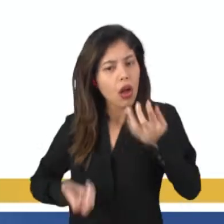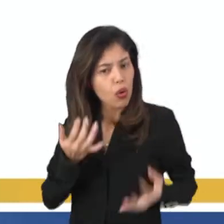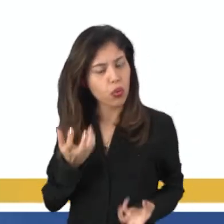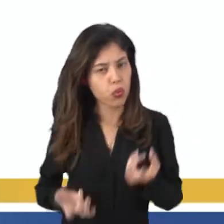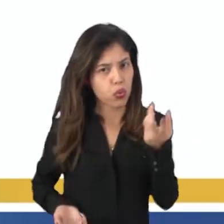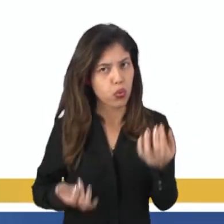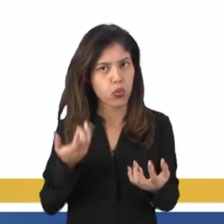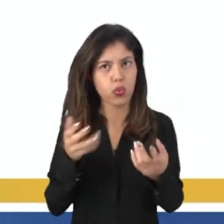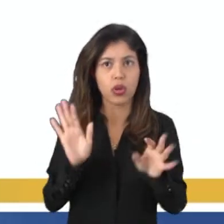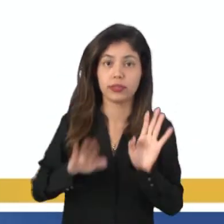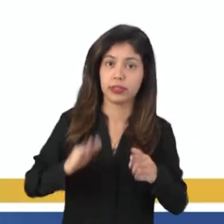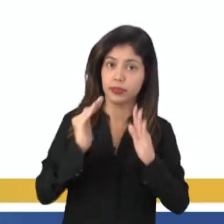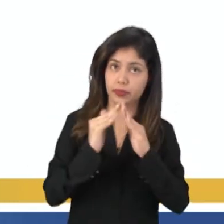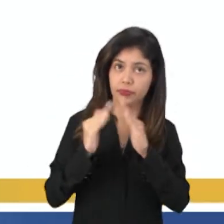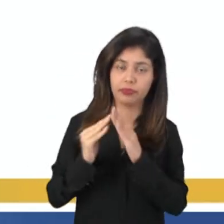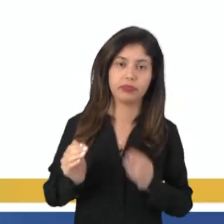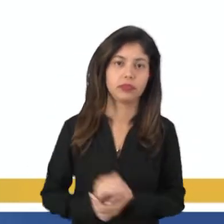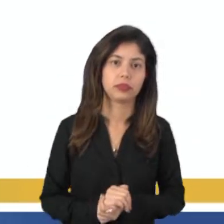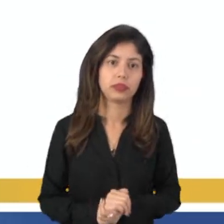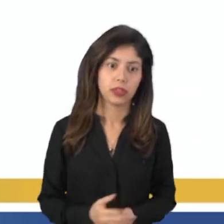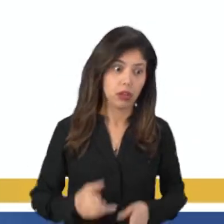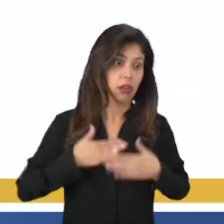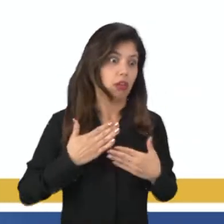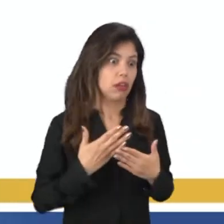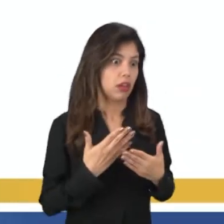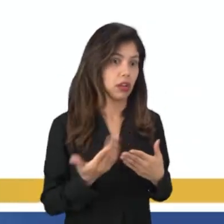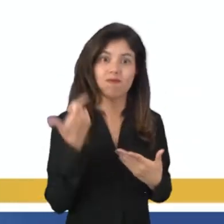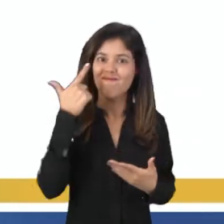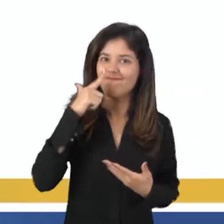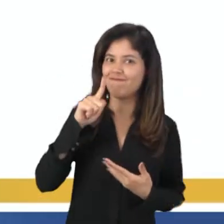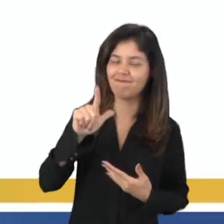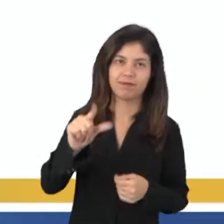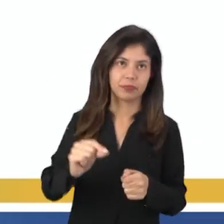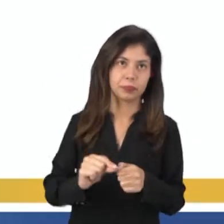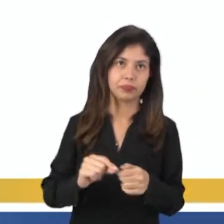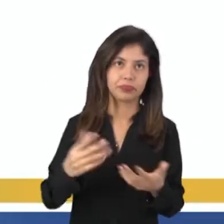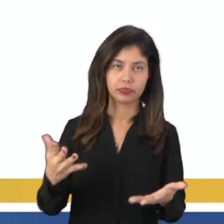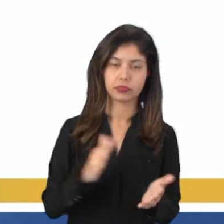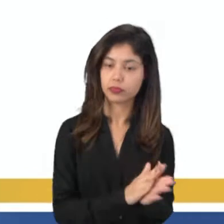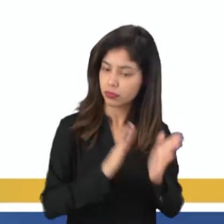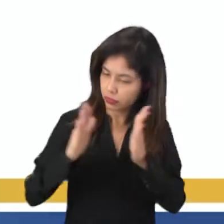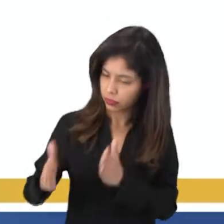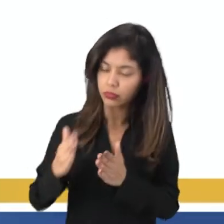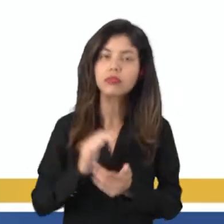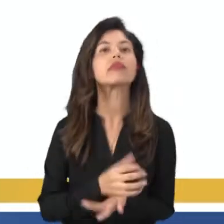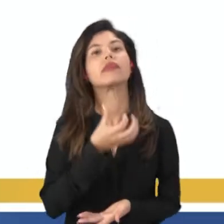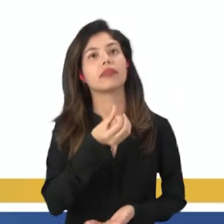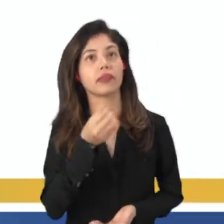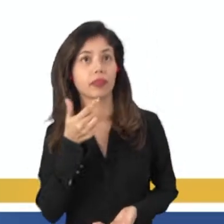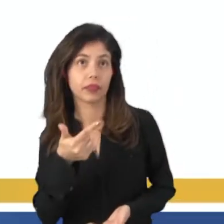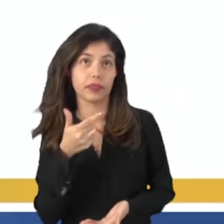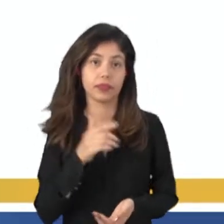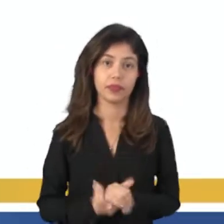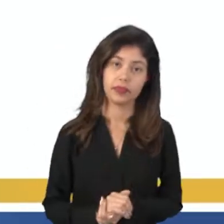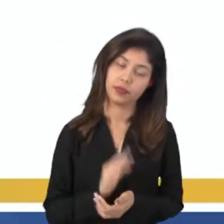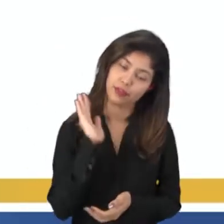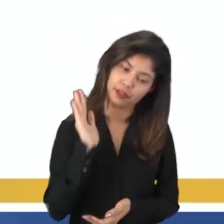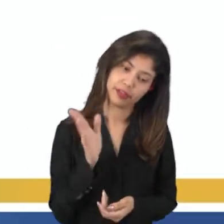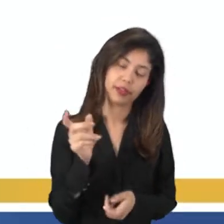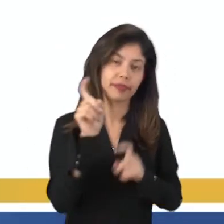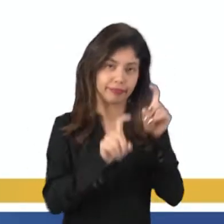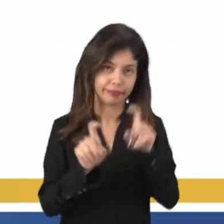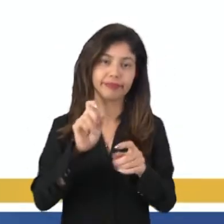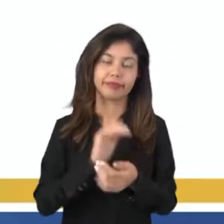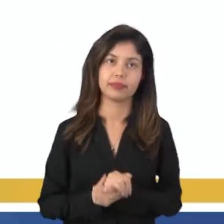casa, então cria um pânico porque não sabe como resolver coisas assim. Ao passo que 62% sabe ligar o PC, o